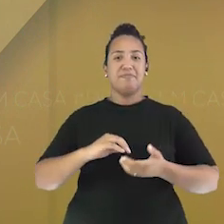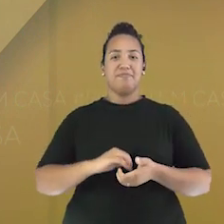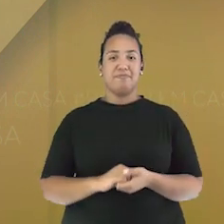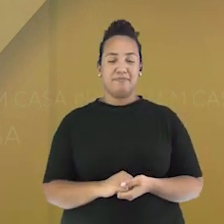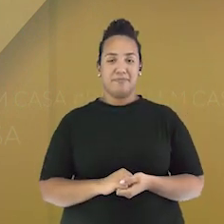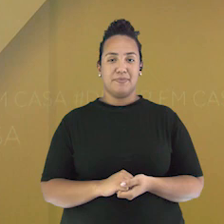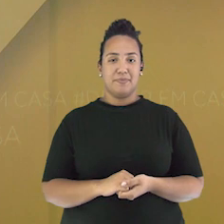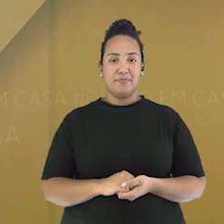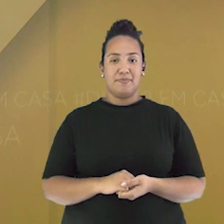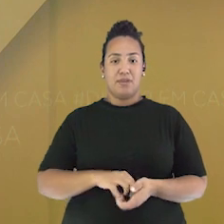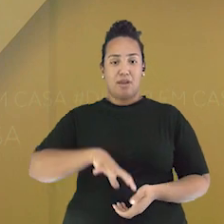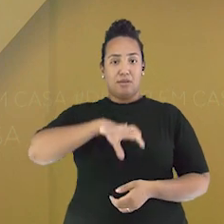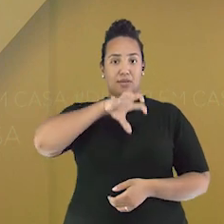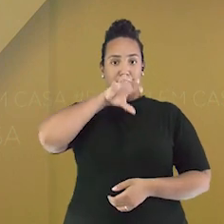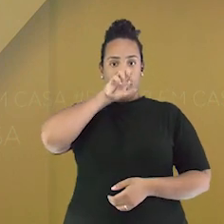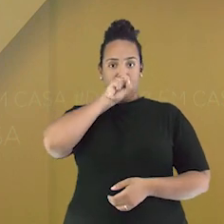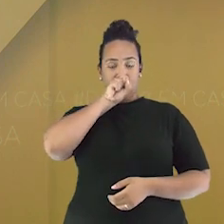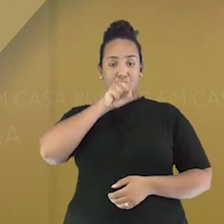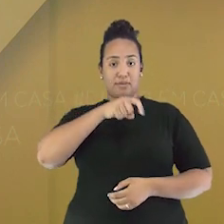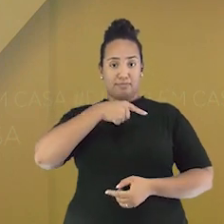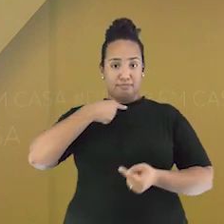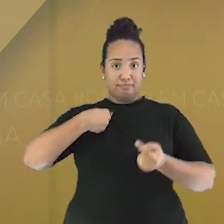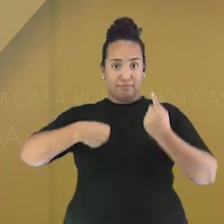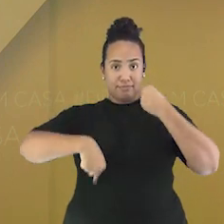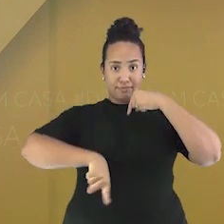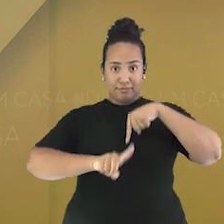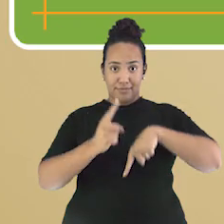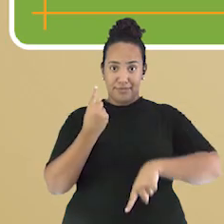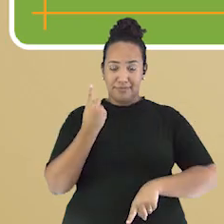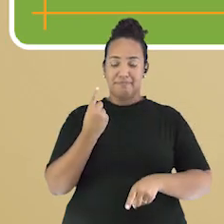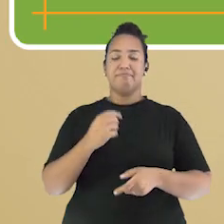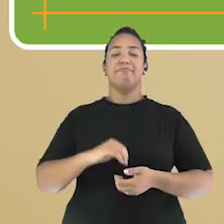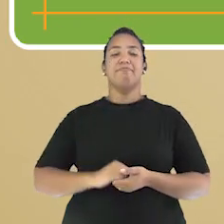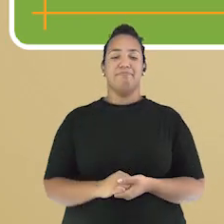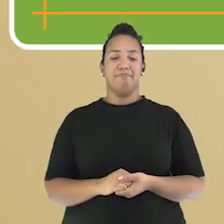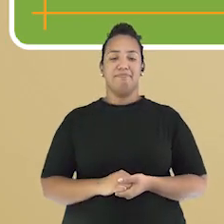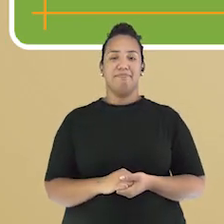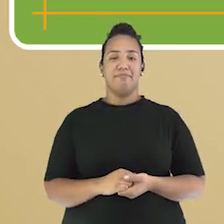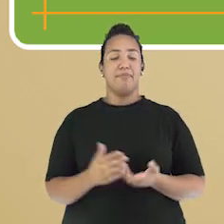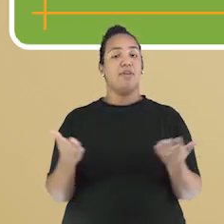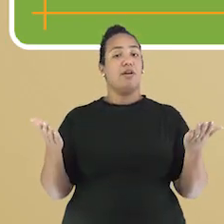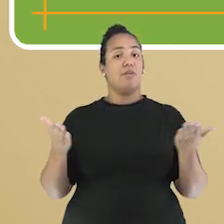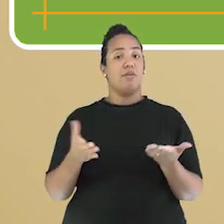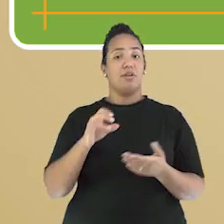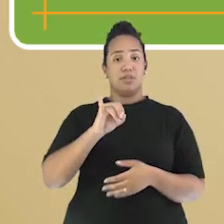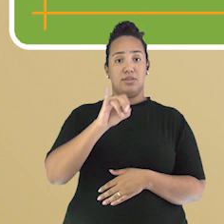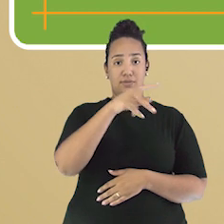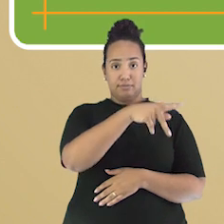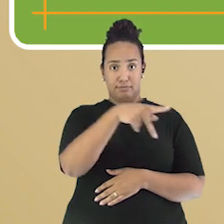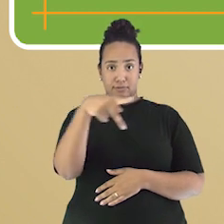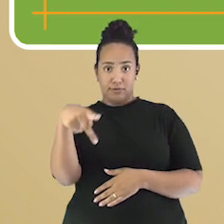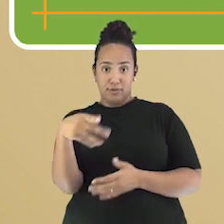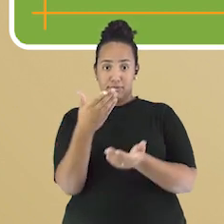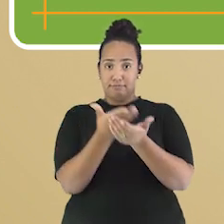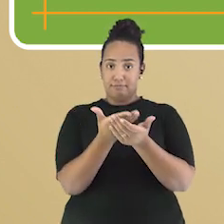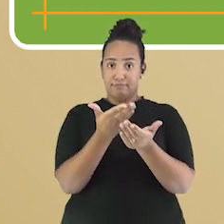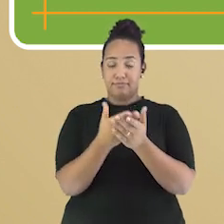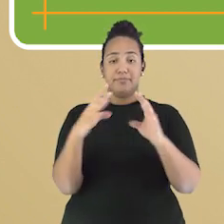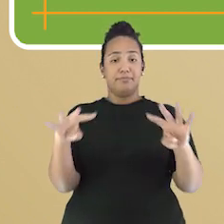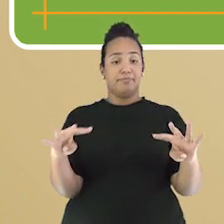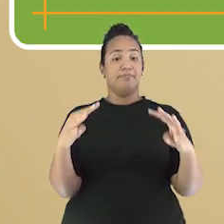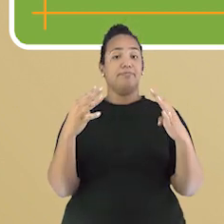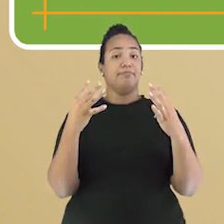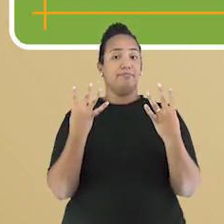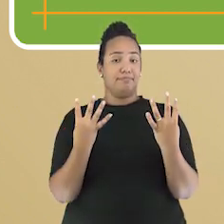e a respiração. Então, vamos nos preparar? Agora, se você é um professor ou professora que